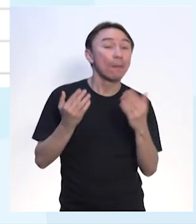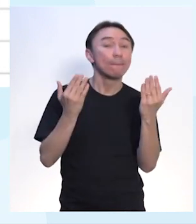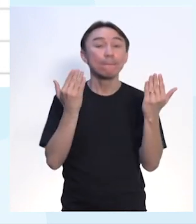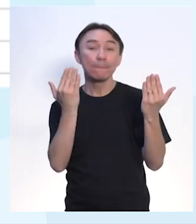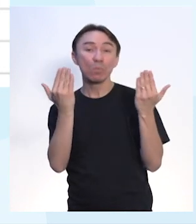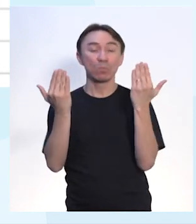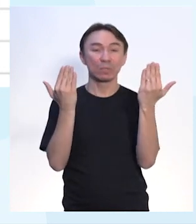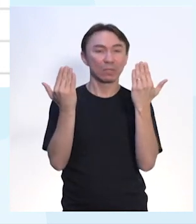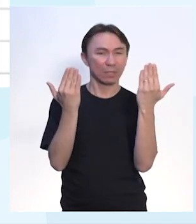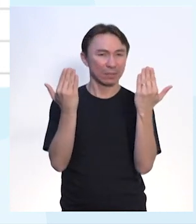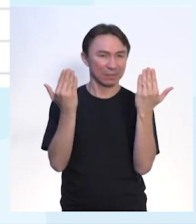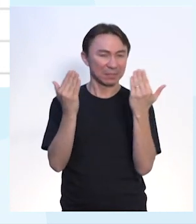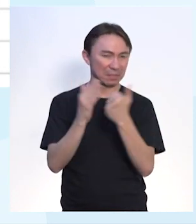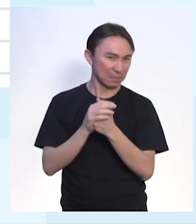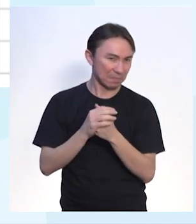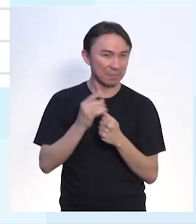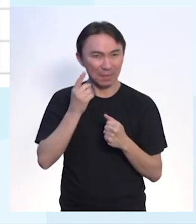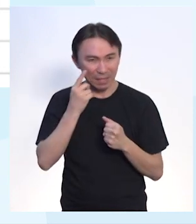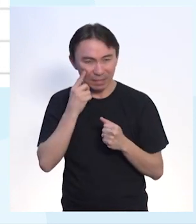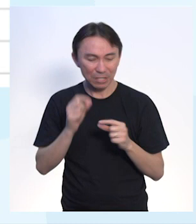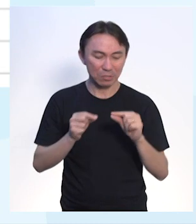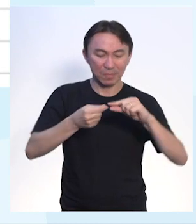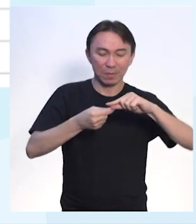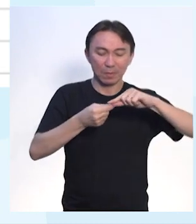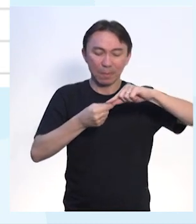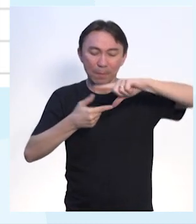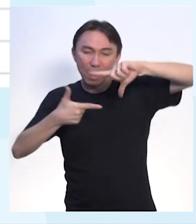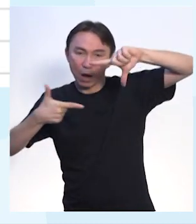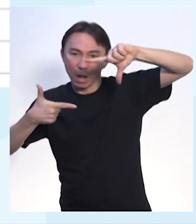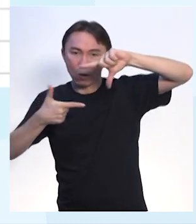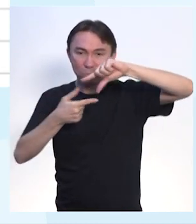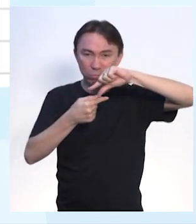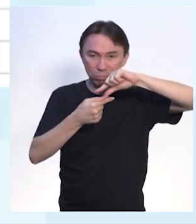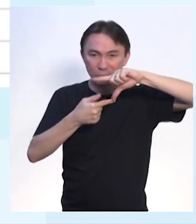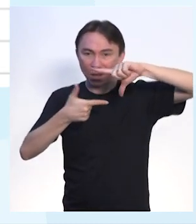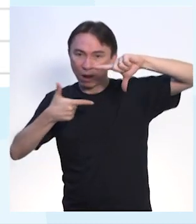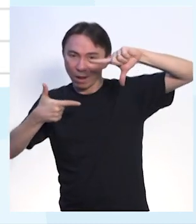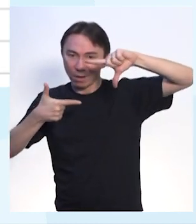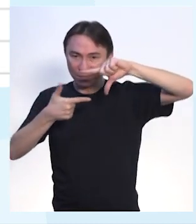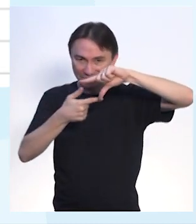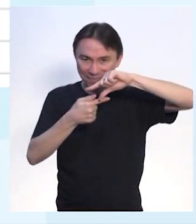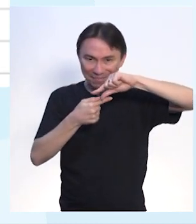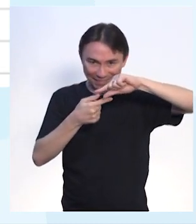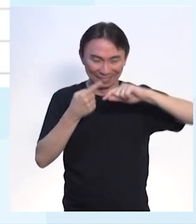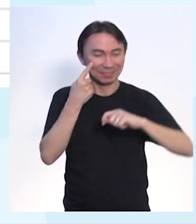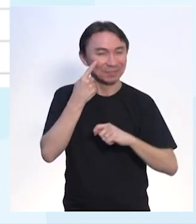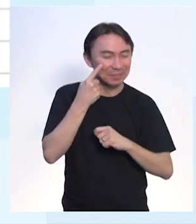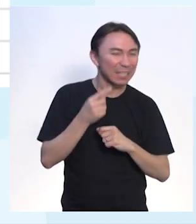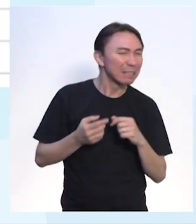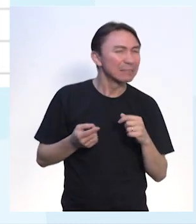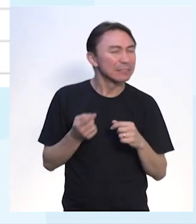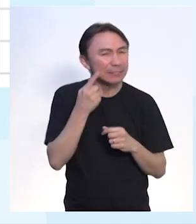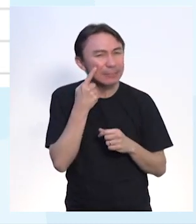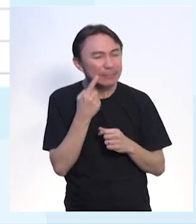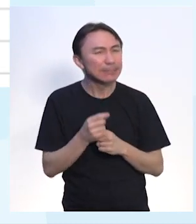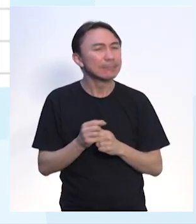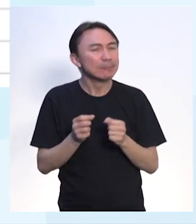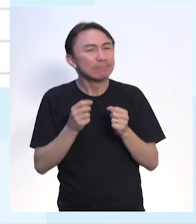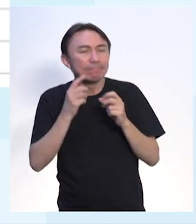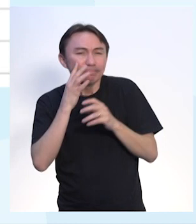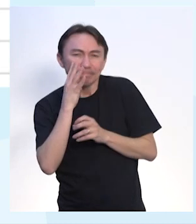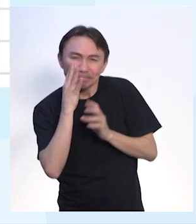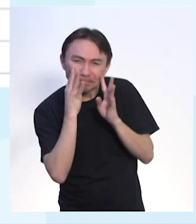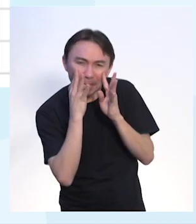proporcionalidade, que é a ideia de ampliação e redução. Depois a gente vai comentar um pouquinho sobre isso. Preste bastante atenção